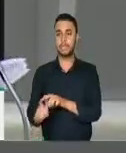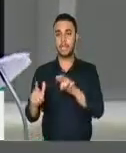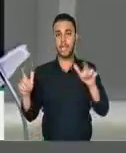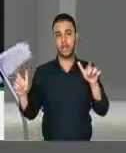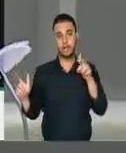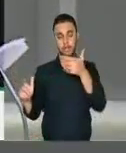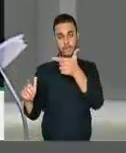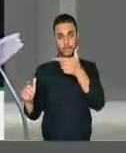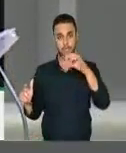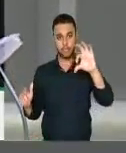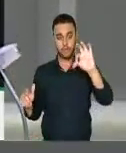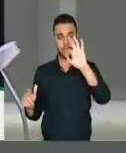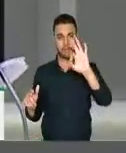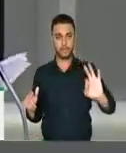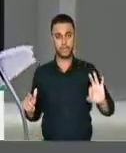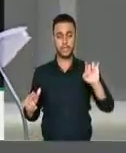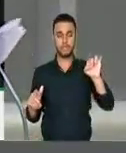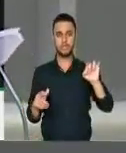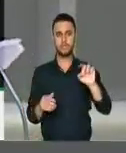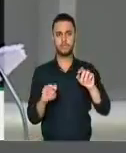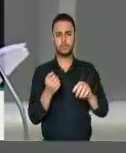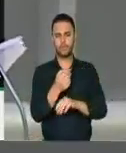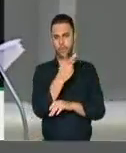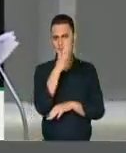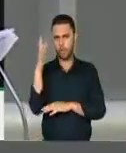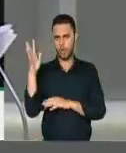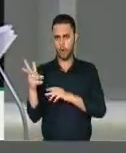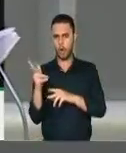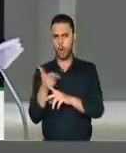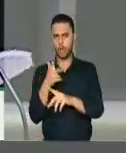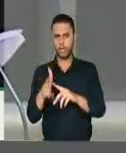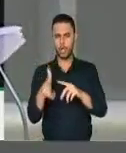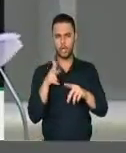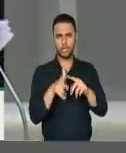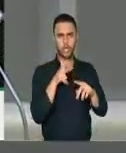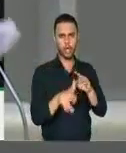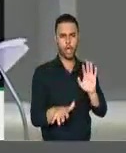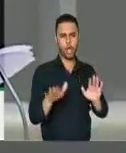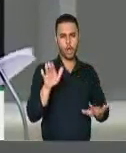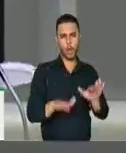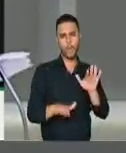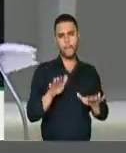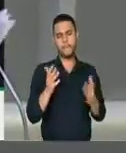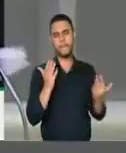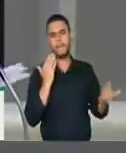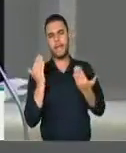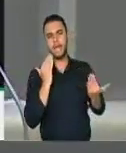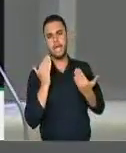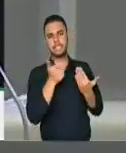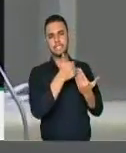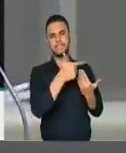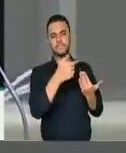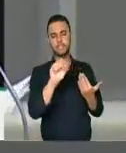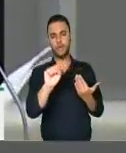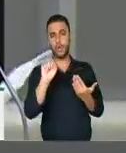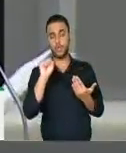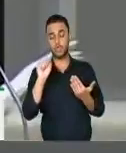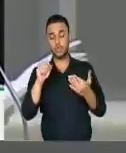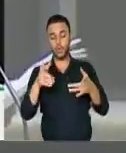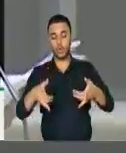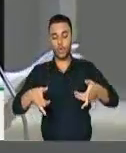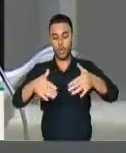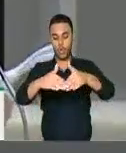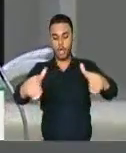no desflorestamento, algo como 128 campos de futebol por hora, é pauta